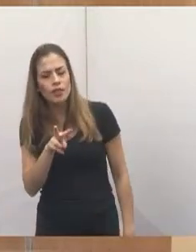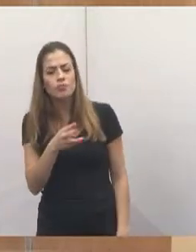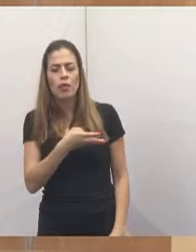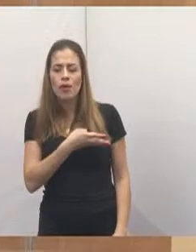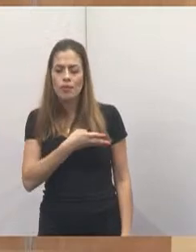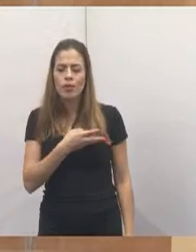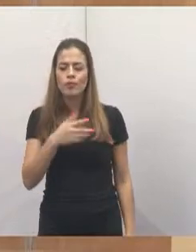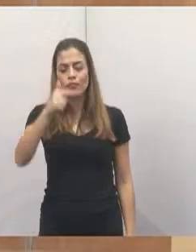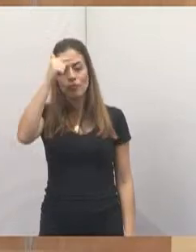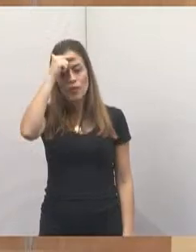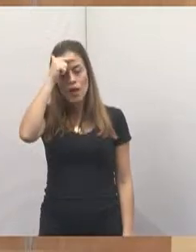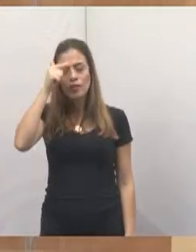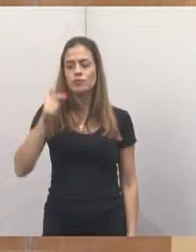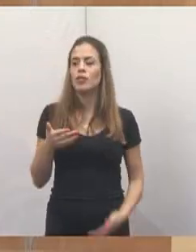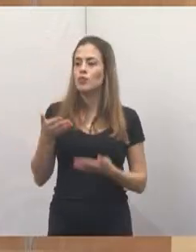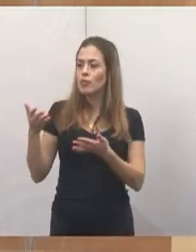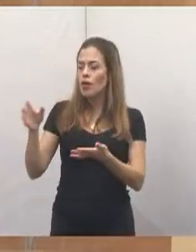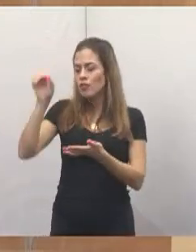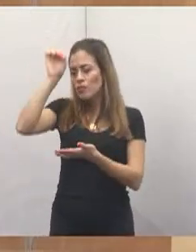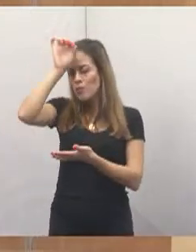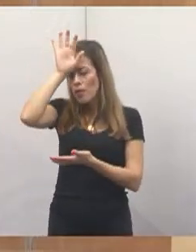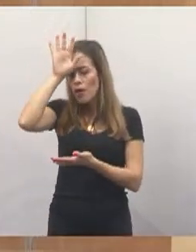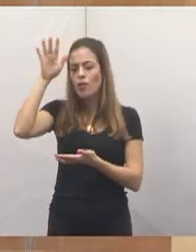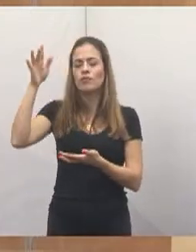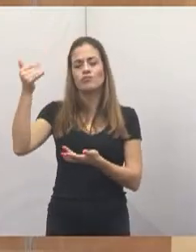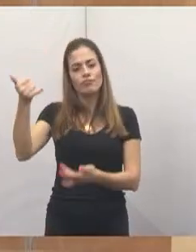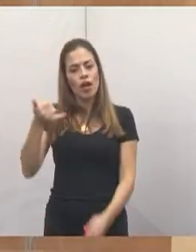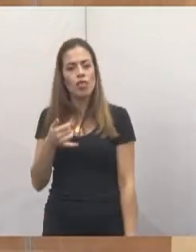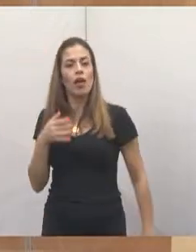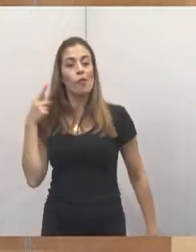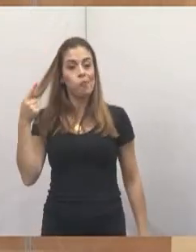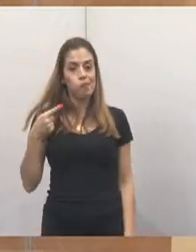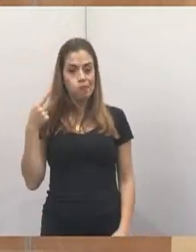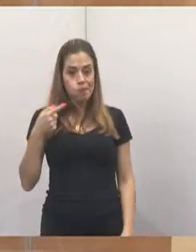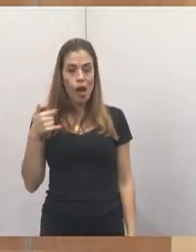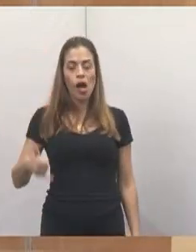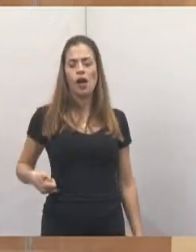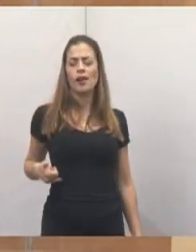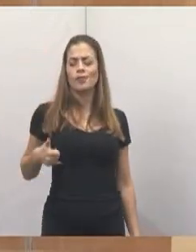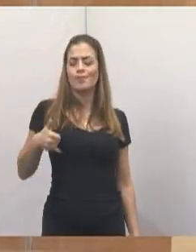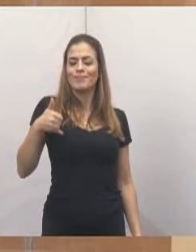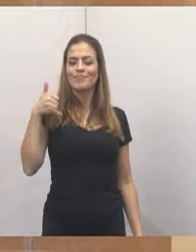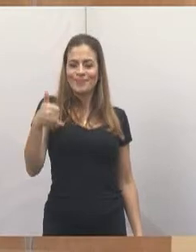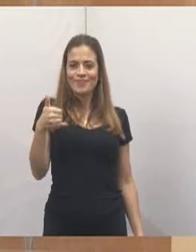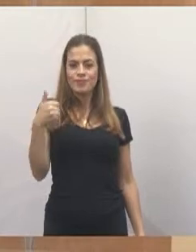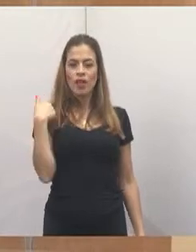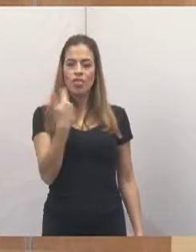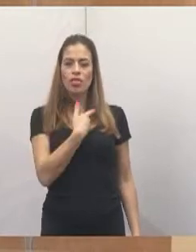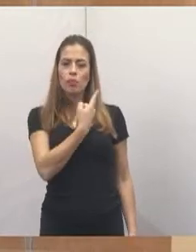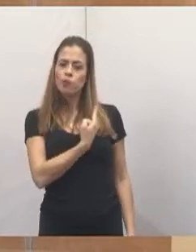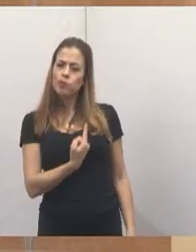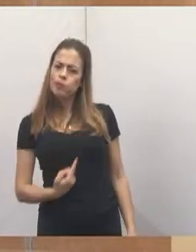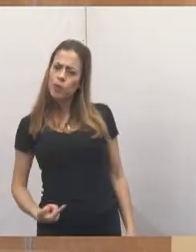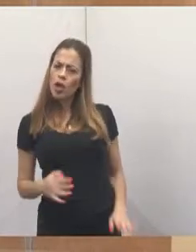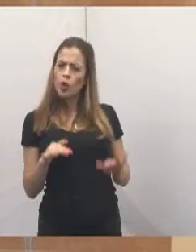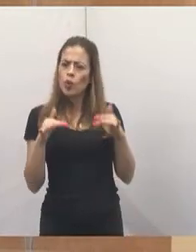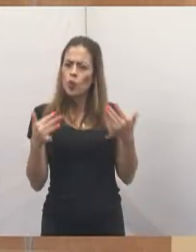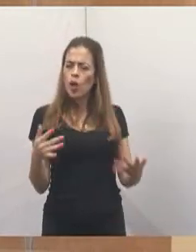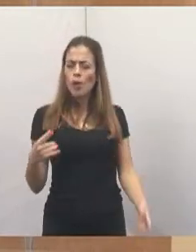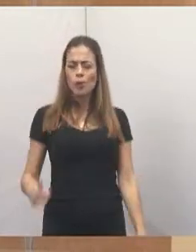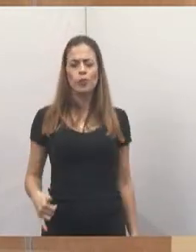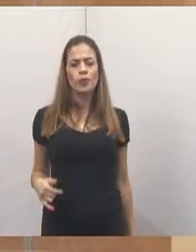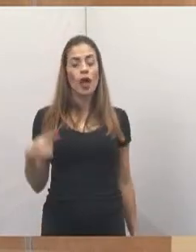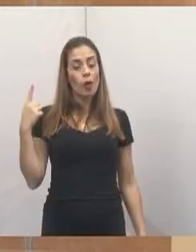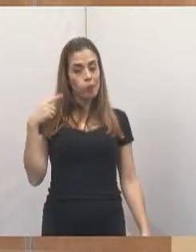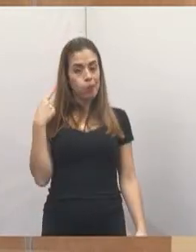a advocacia, e o que nos deixa muito orgulhosos, nós que somos gestores, é quando a advocacia chega ao